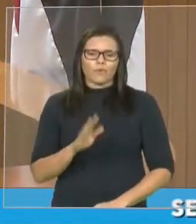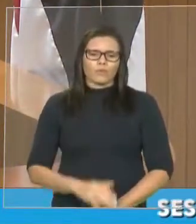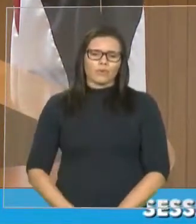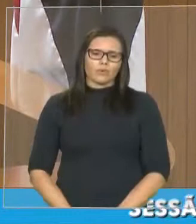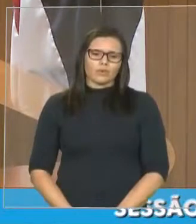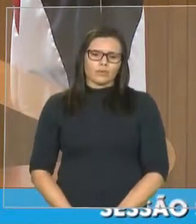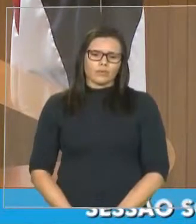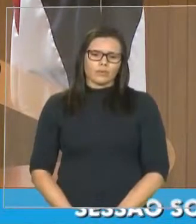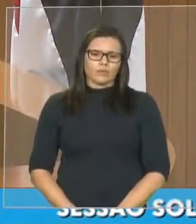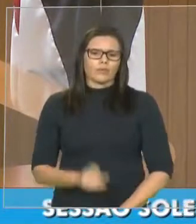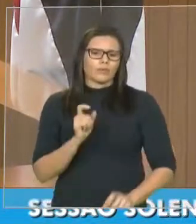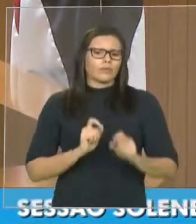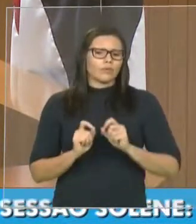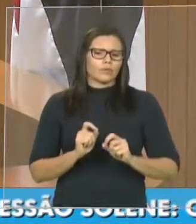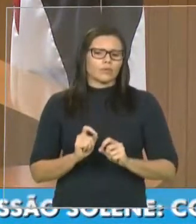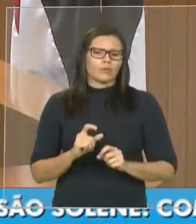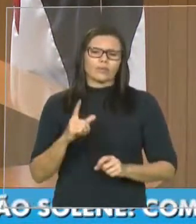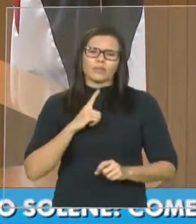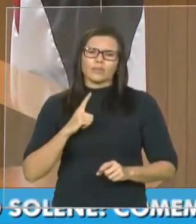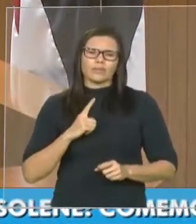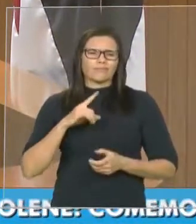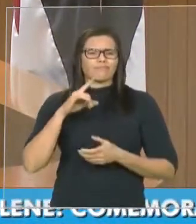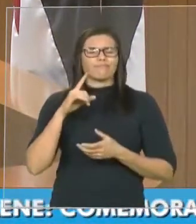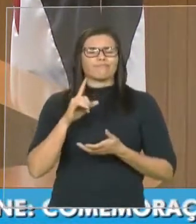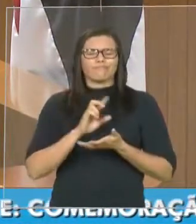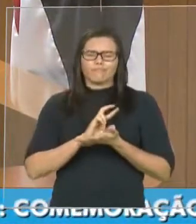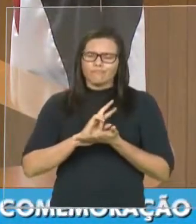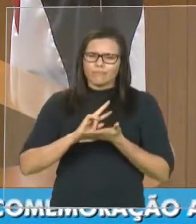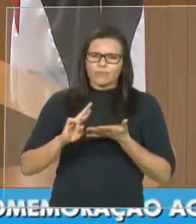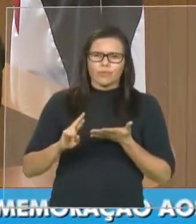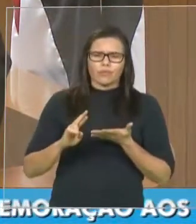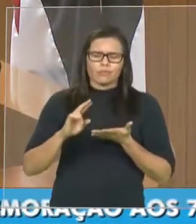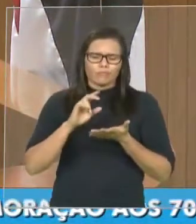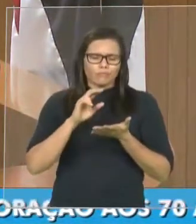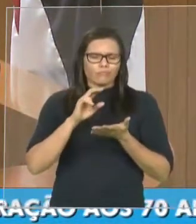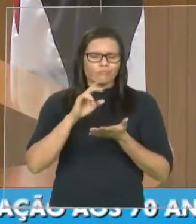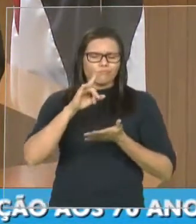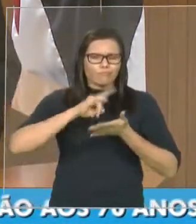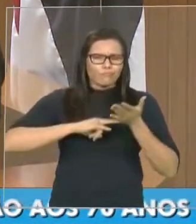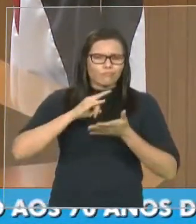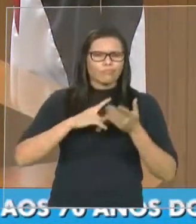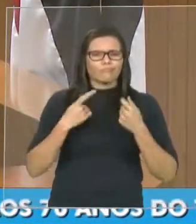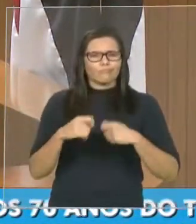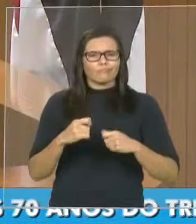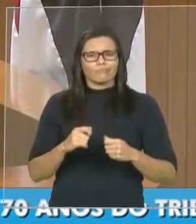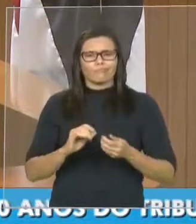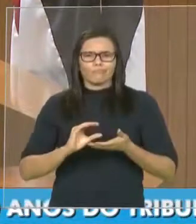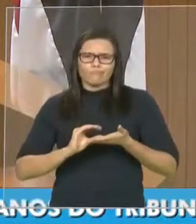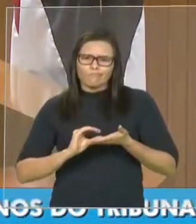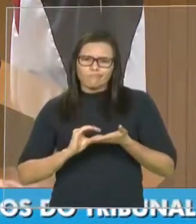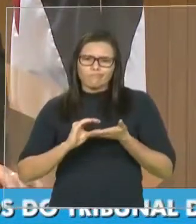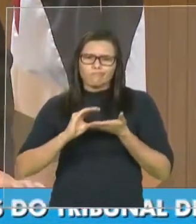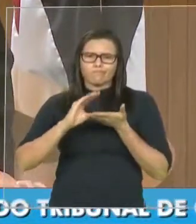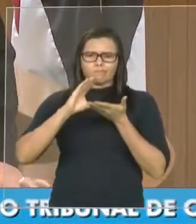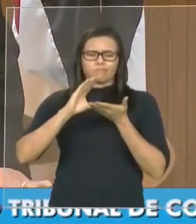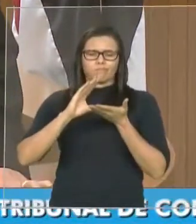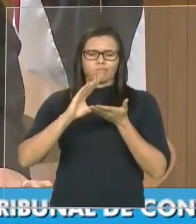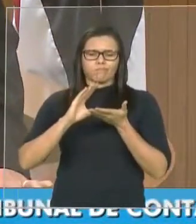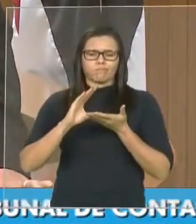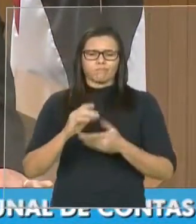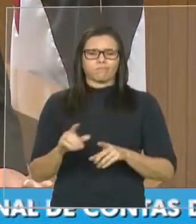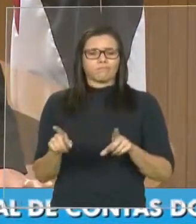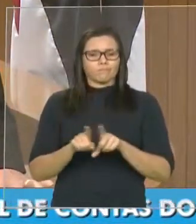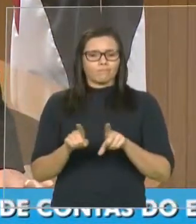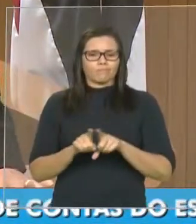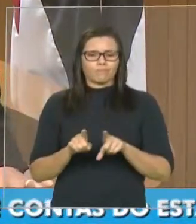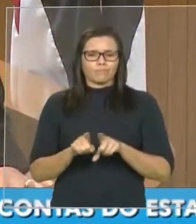acervo de documentos e papéis, e que também com muitos recursos humanos, alguns deles ainda não qualificados para esse novo momento que